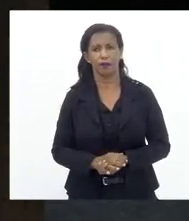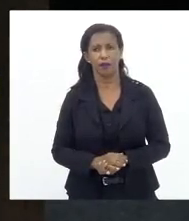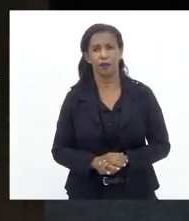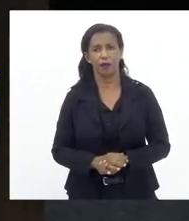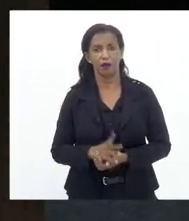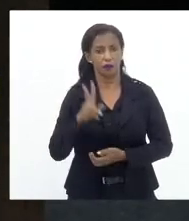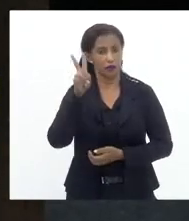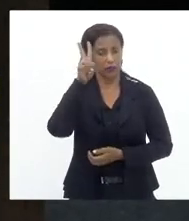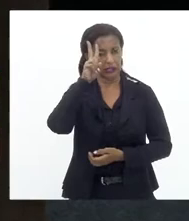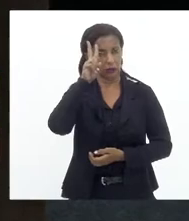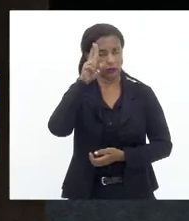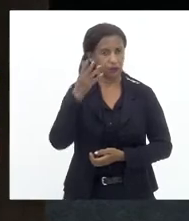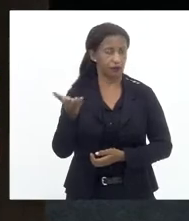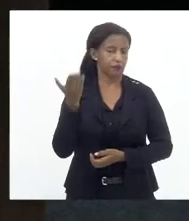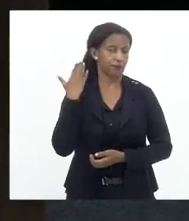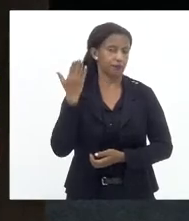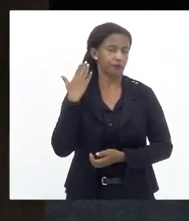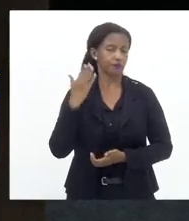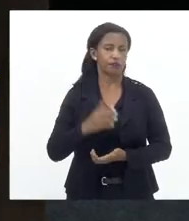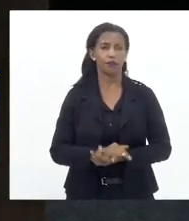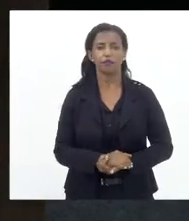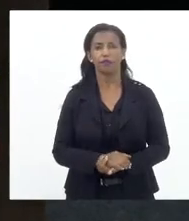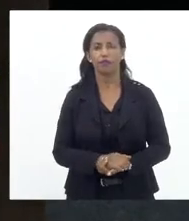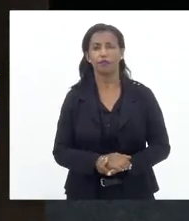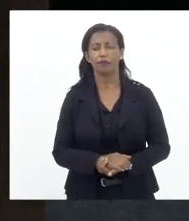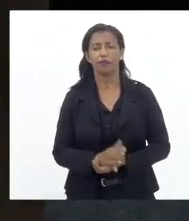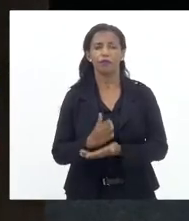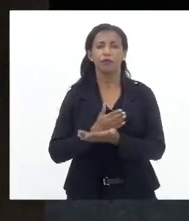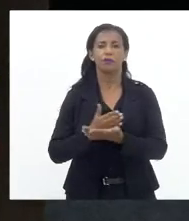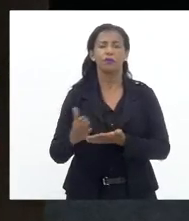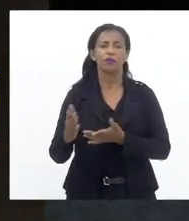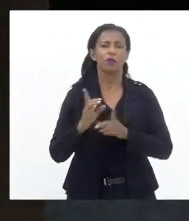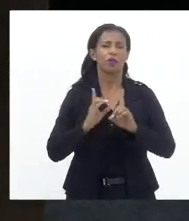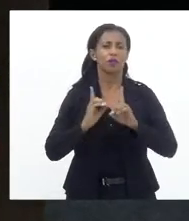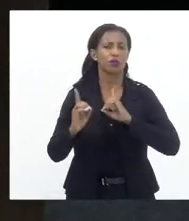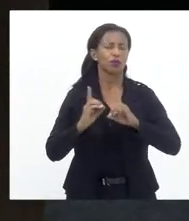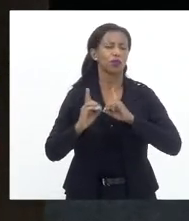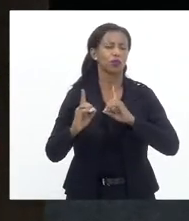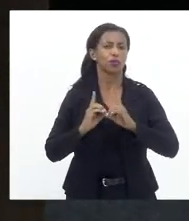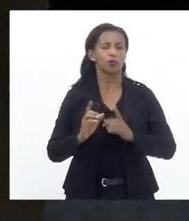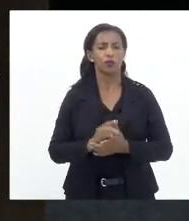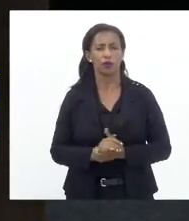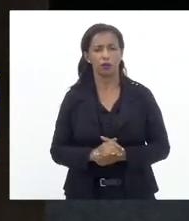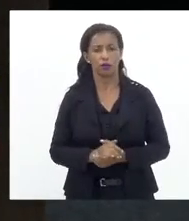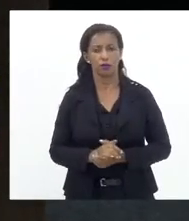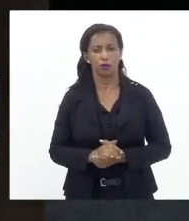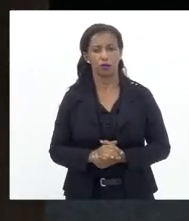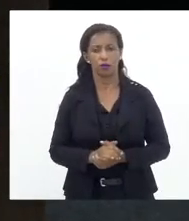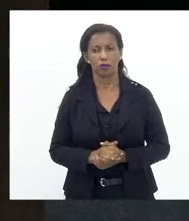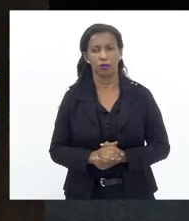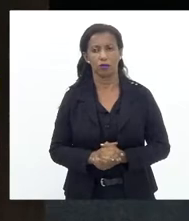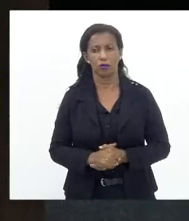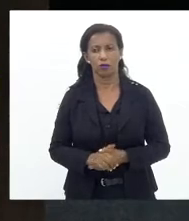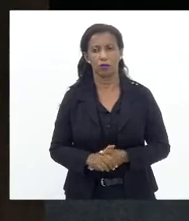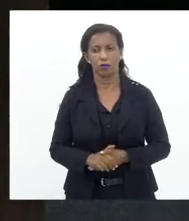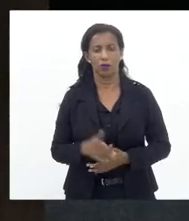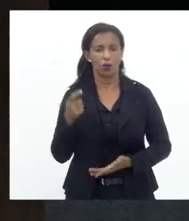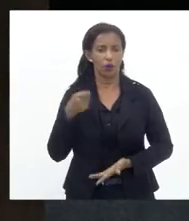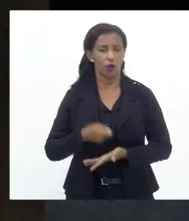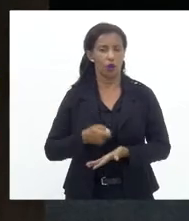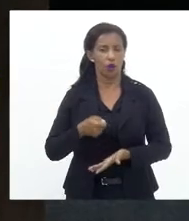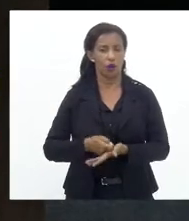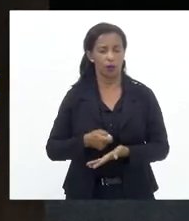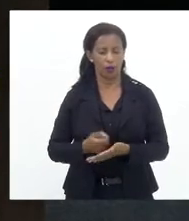segunda-feira passada a gente começou a discutir é a questão que é